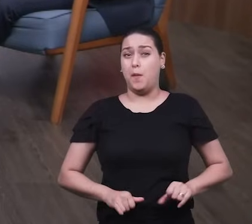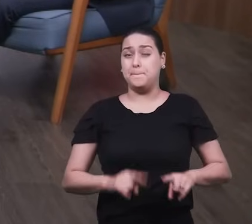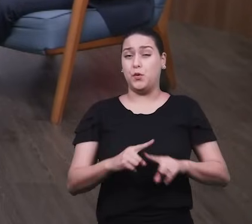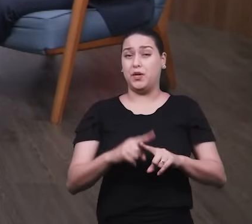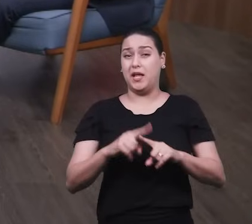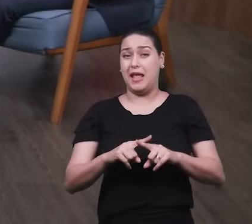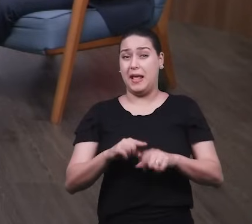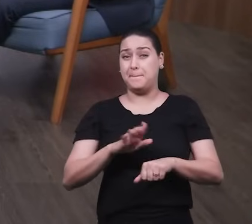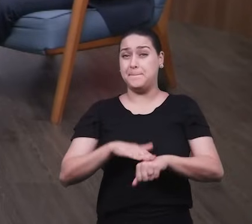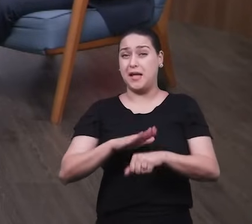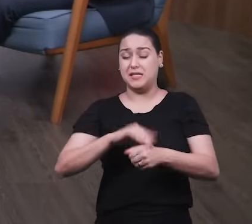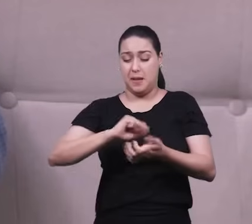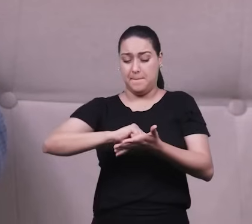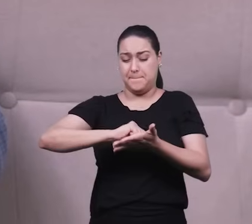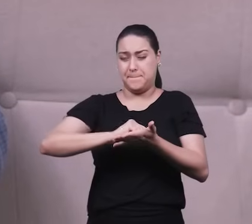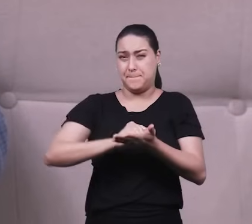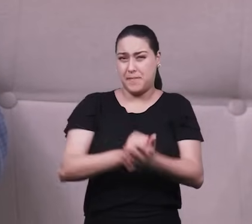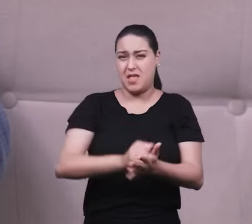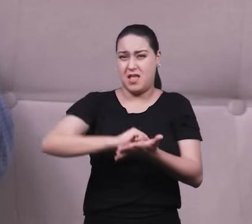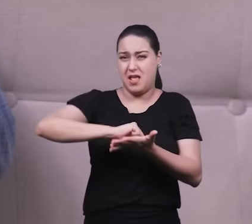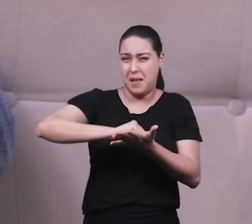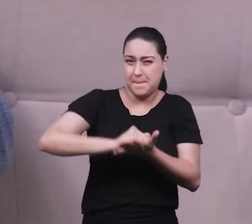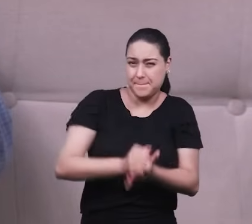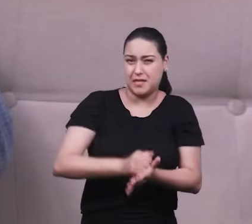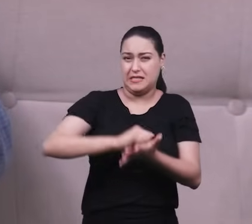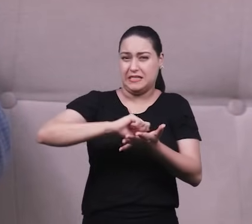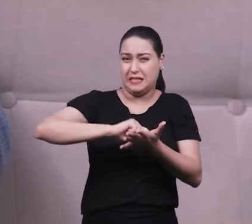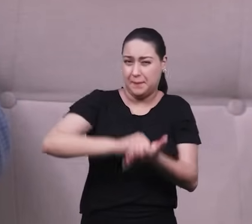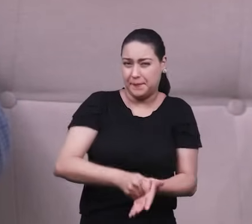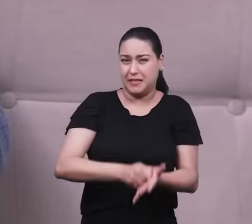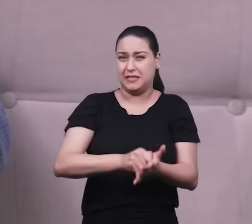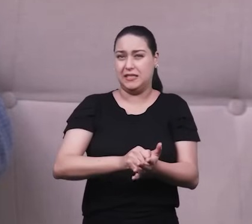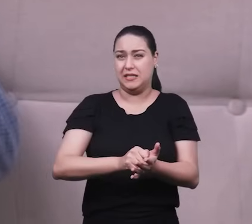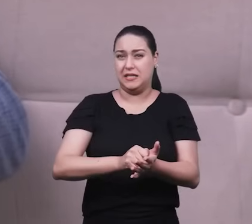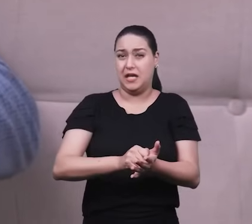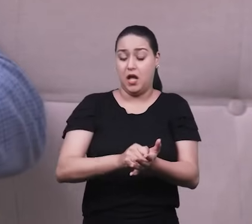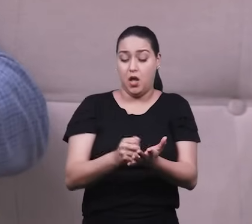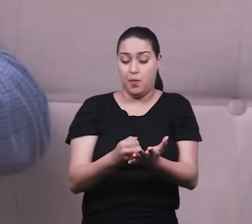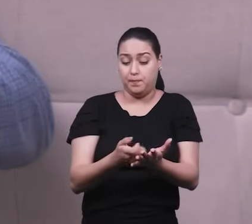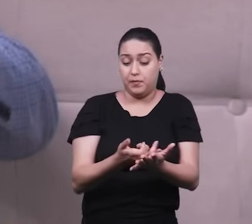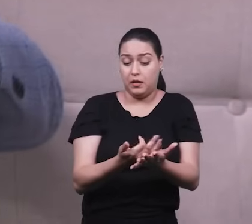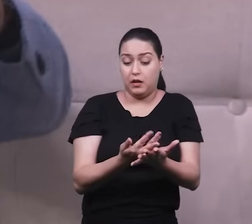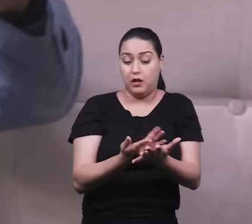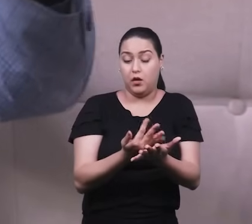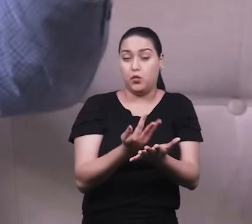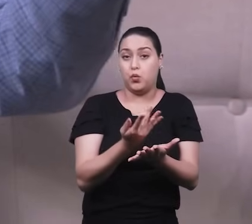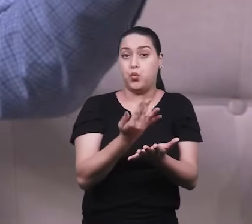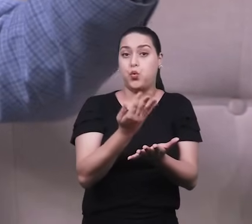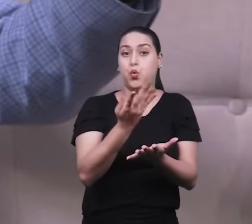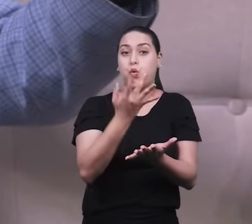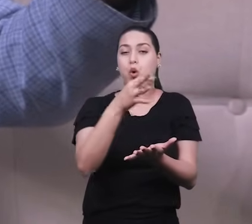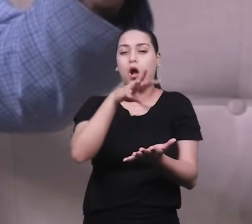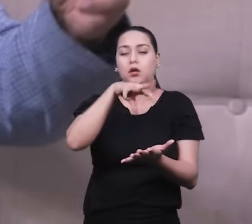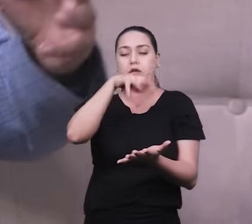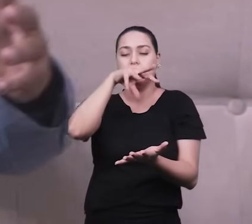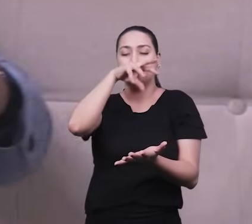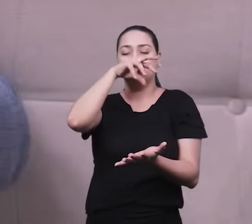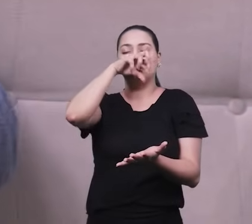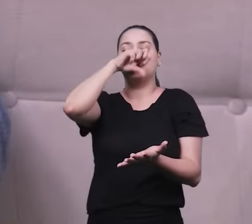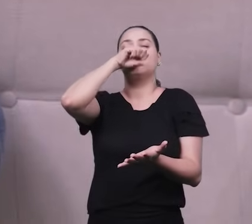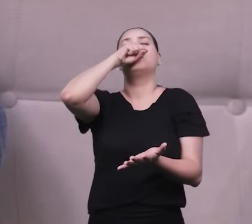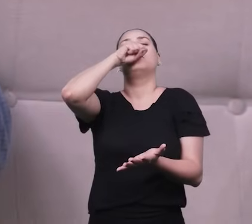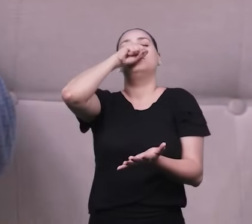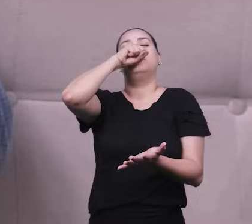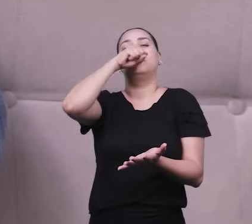quanto mais ela é pisada, quanto mais ela é amassada, mais ela exala perfume. Então o